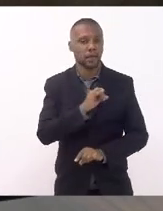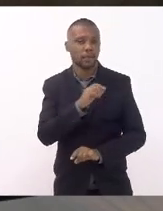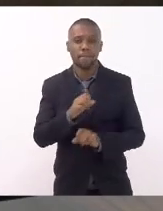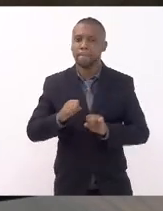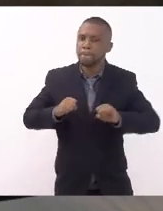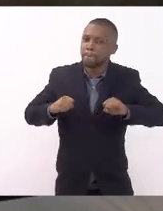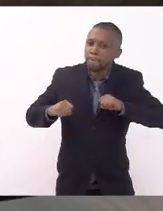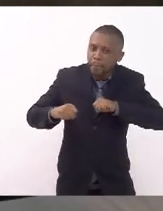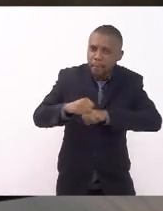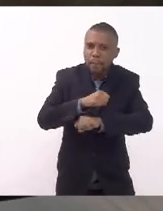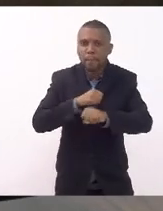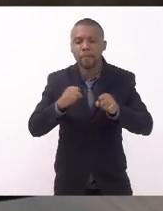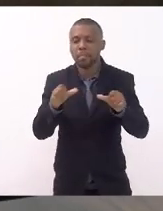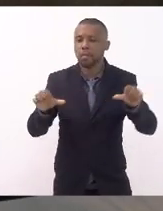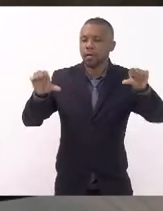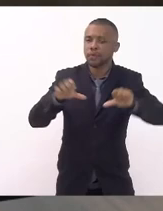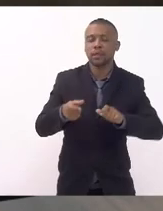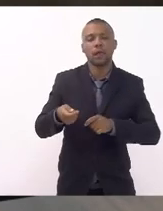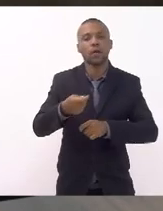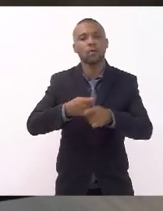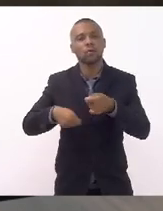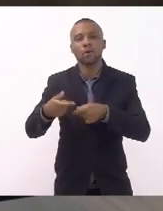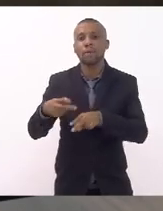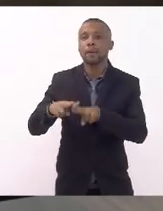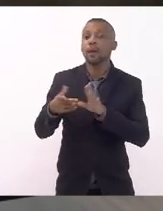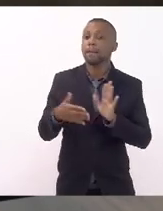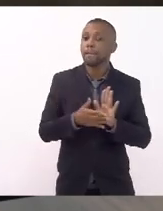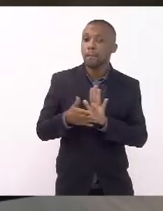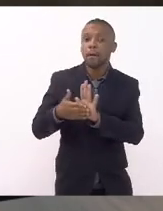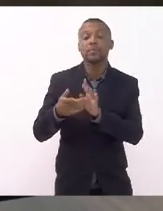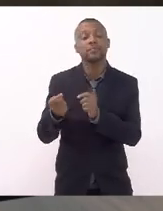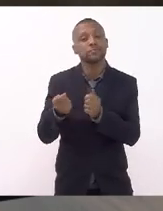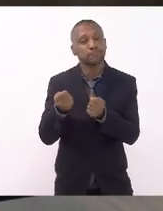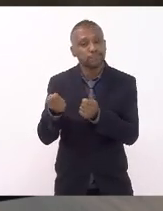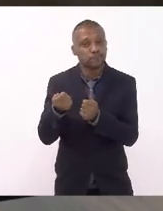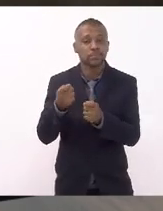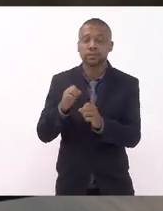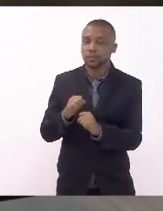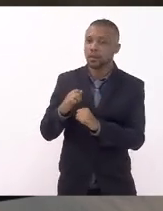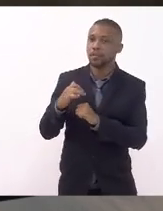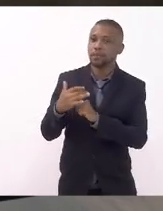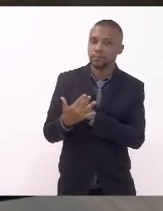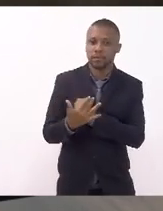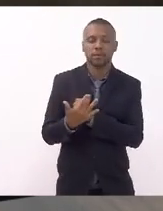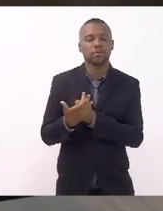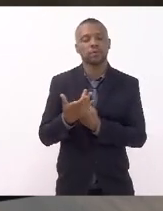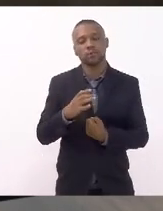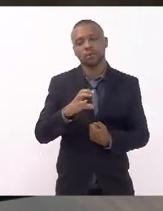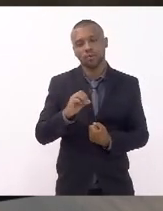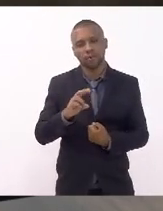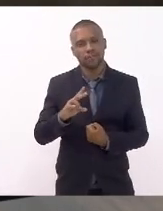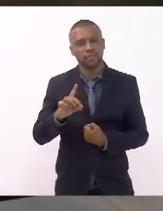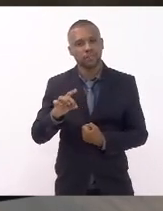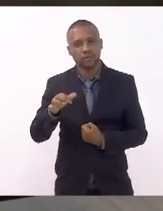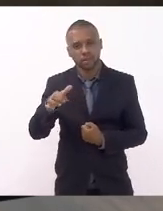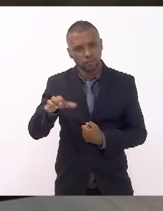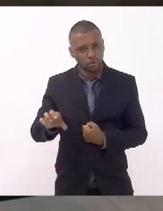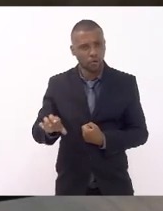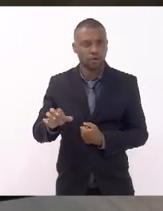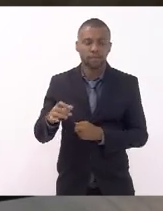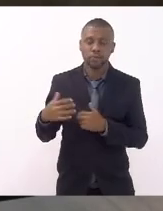crise econômica pelas medidas de contenção da pandemia do novo coronavírus.